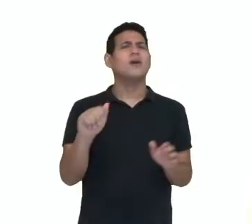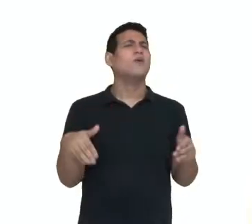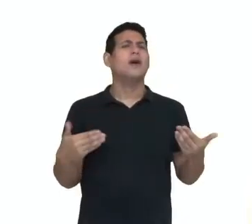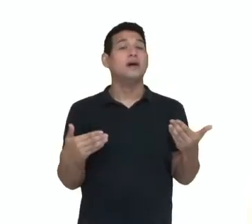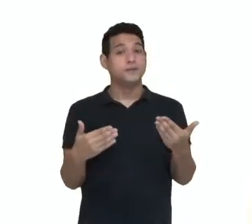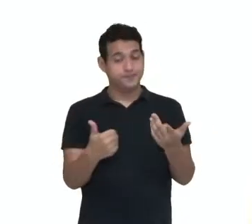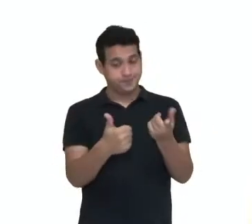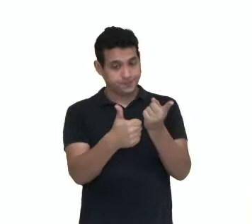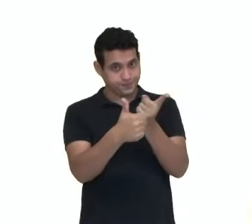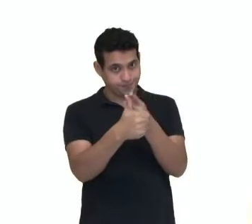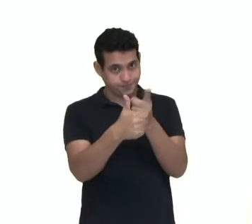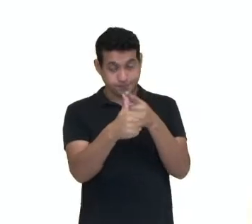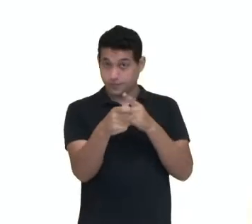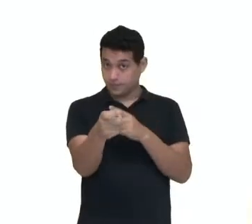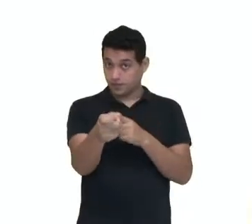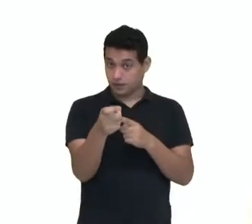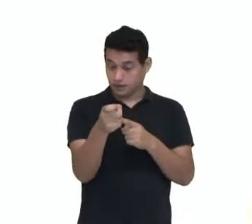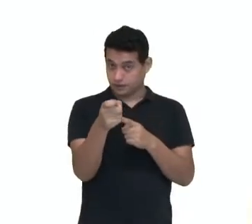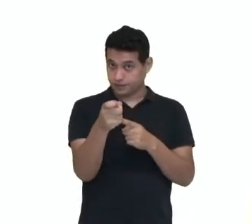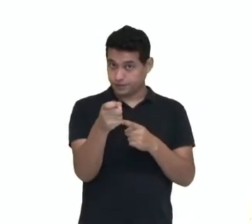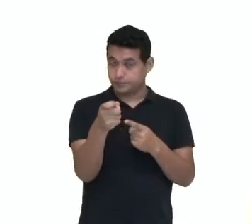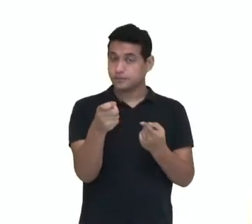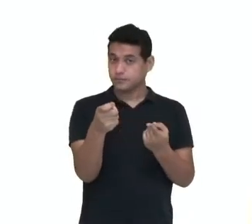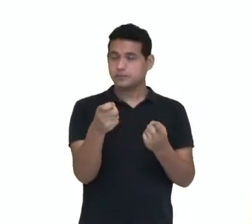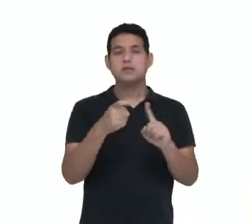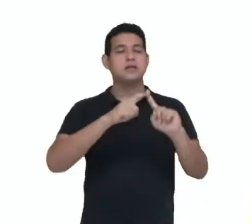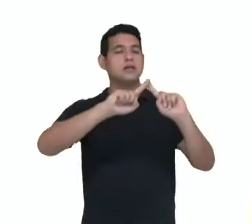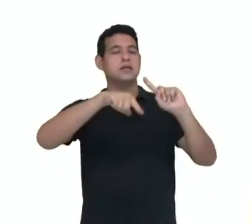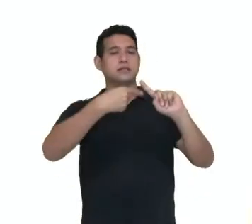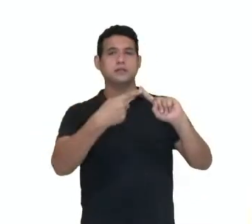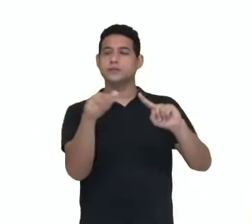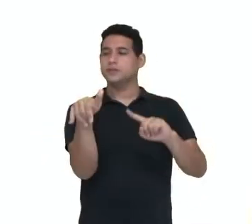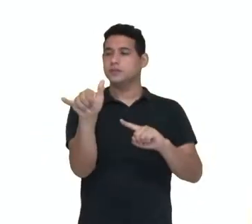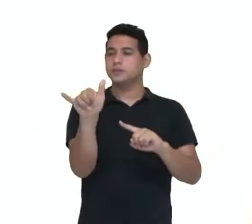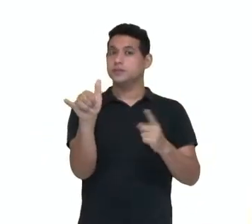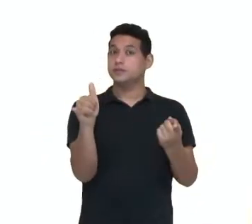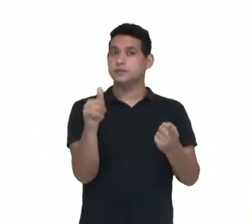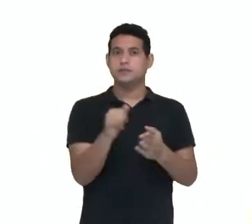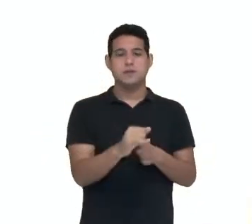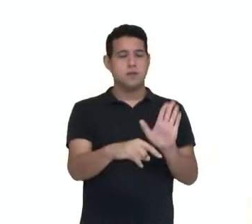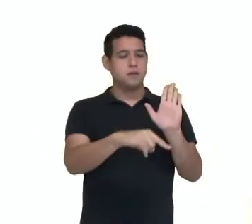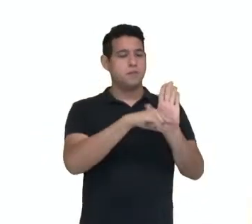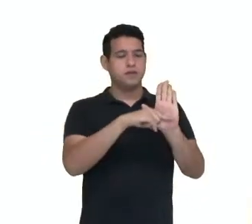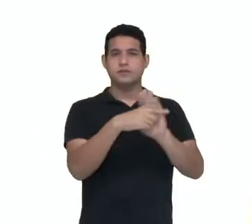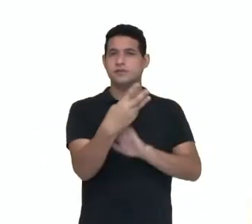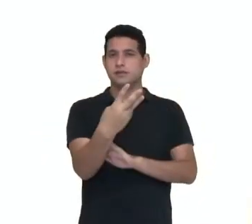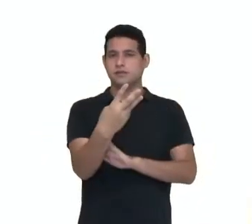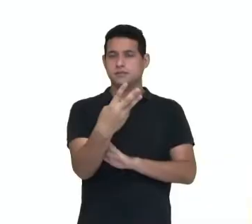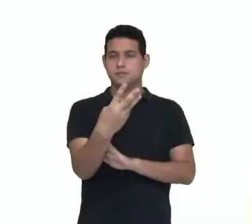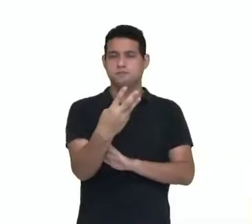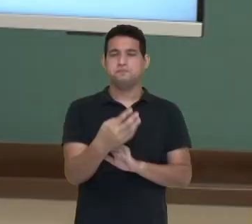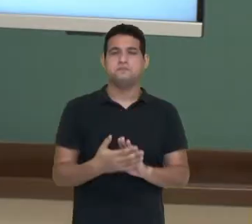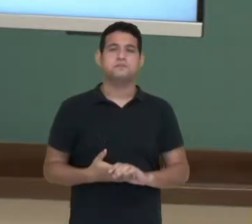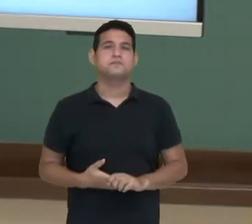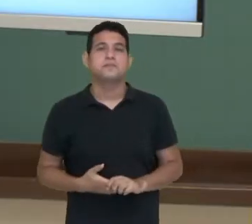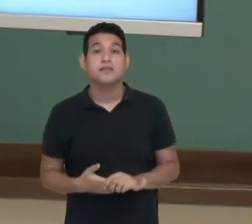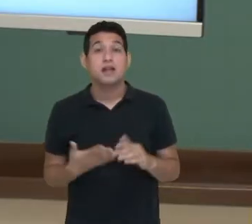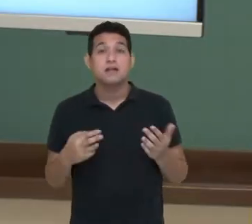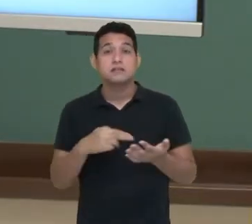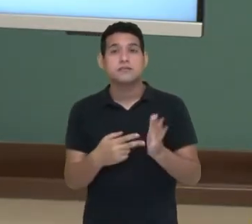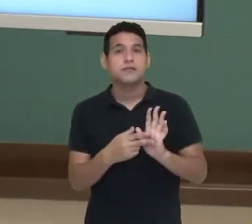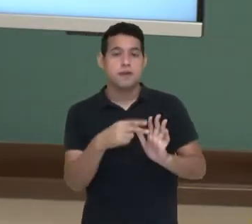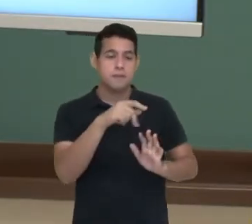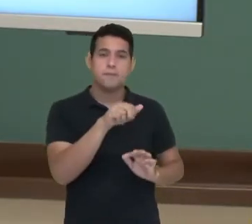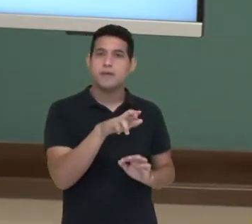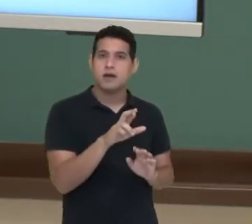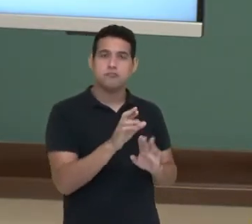faz primeiro para X, 3, depois para o eixo Y, menos 3, ok? Então, é um par ordenado.